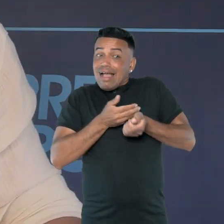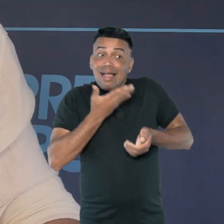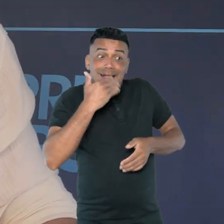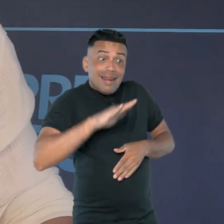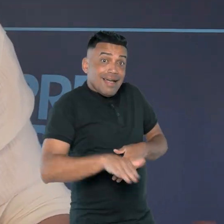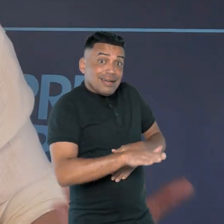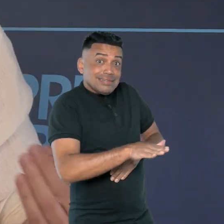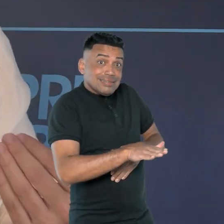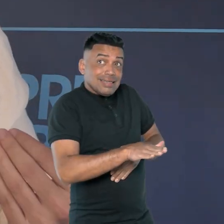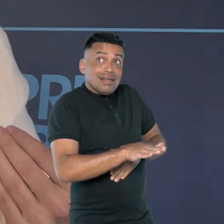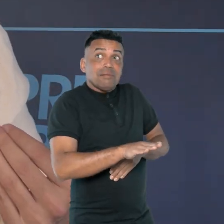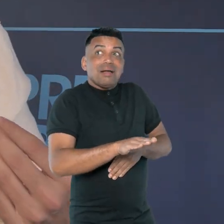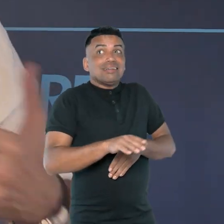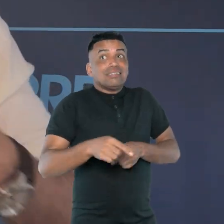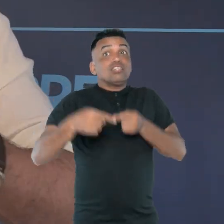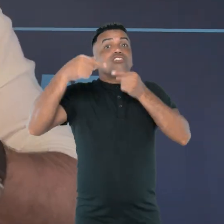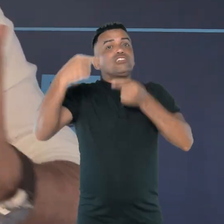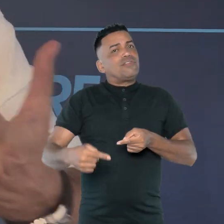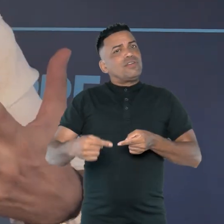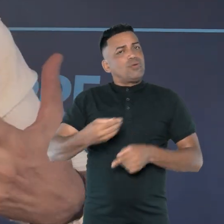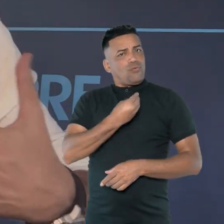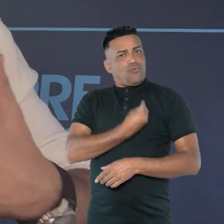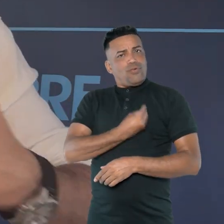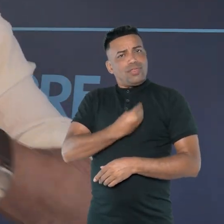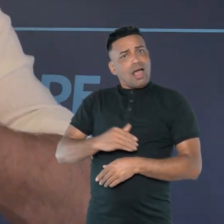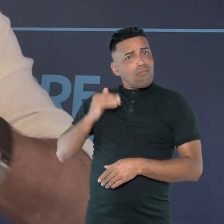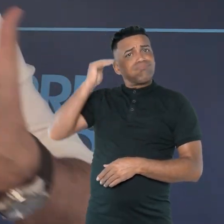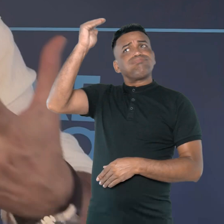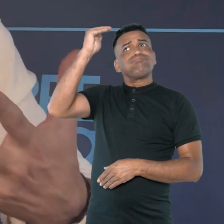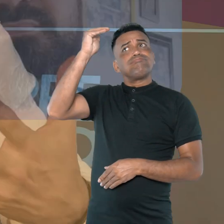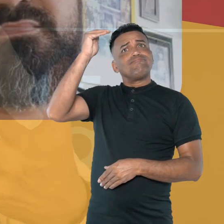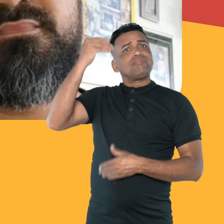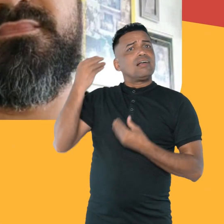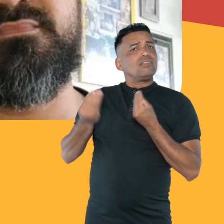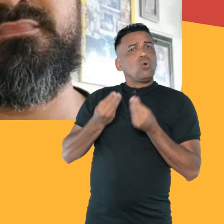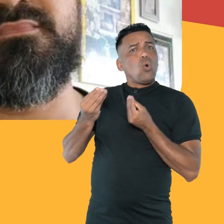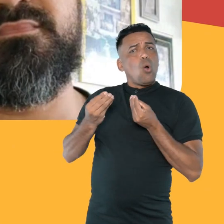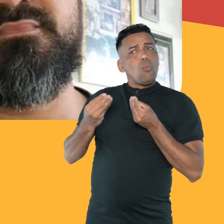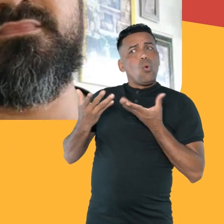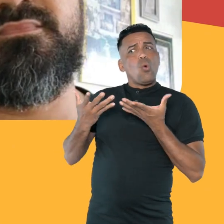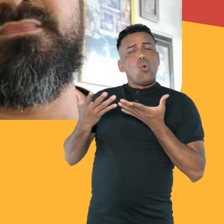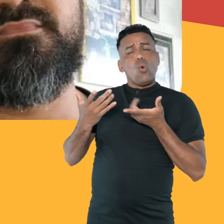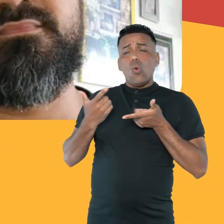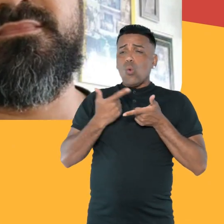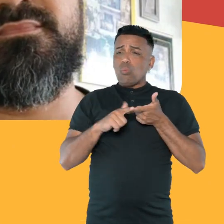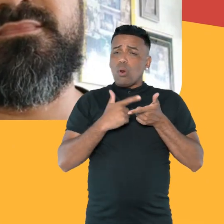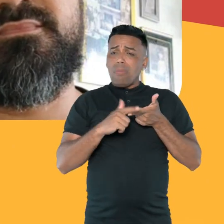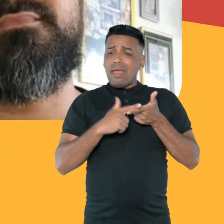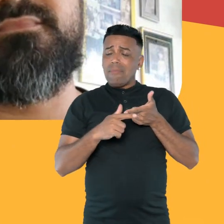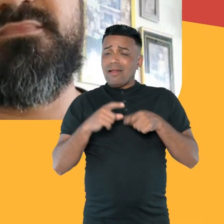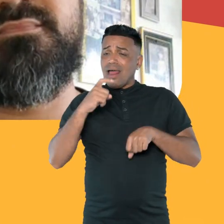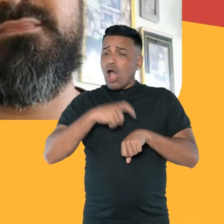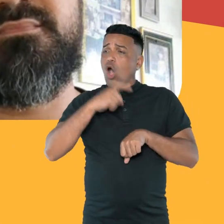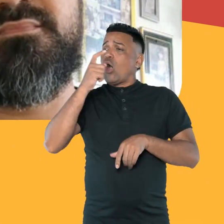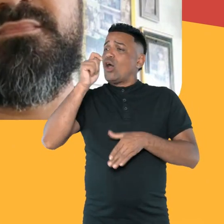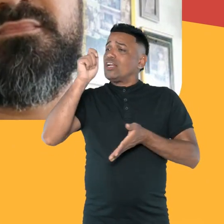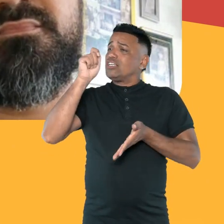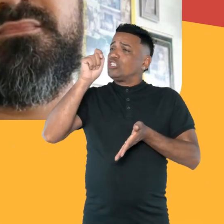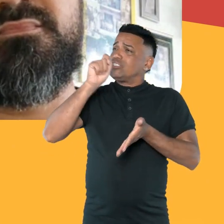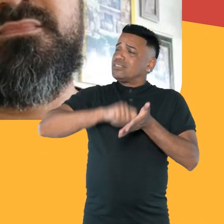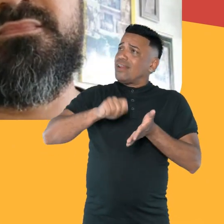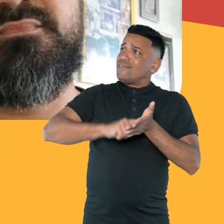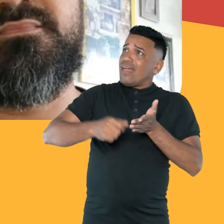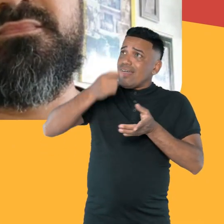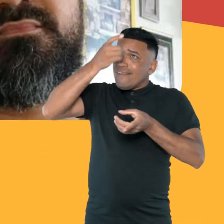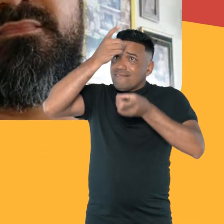da vida adulta, como é que se dá em você esse conflito na criação? Em que momento você